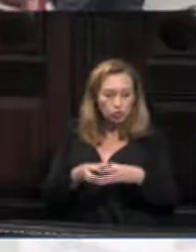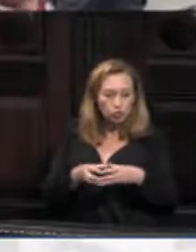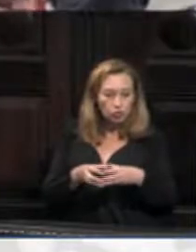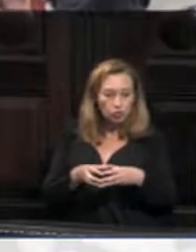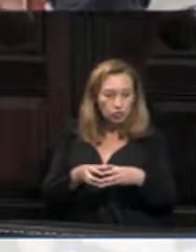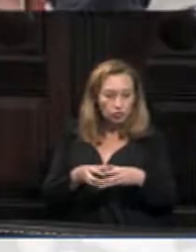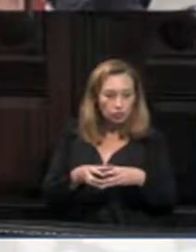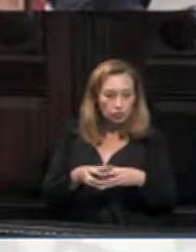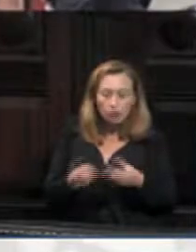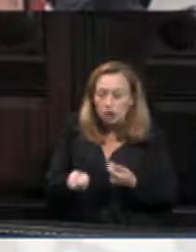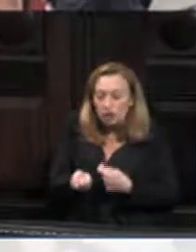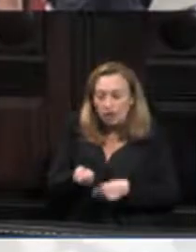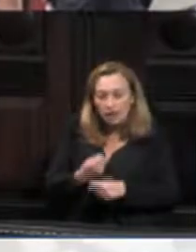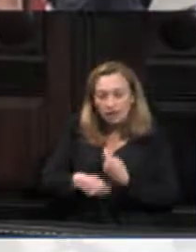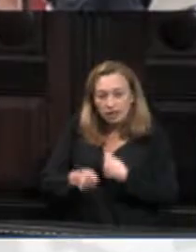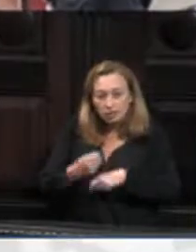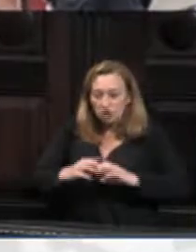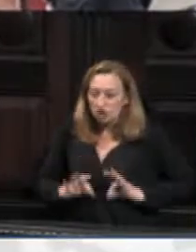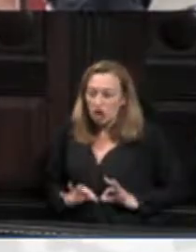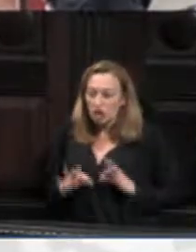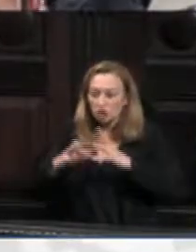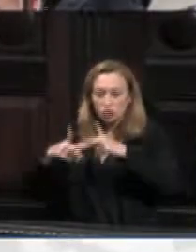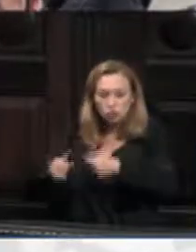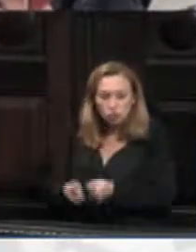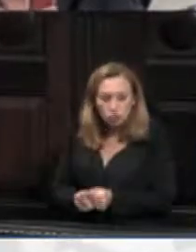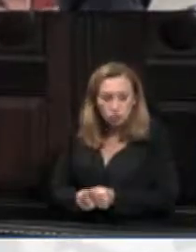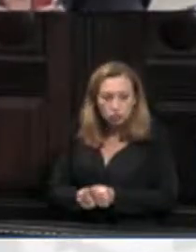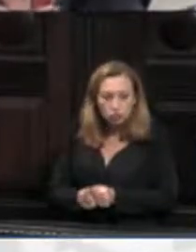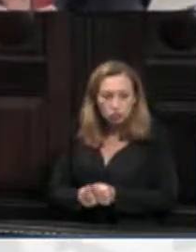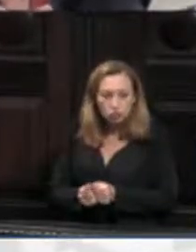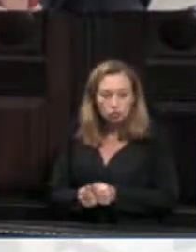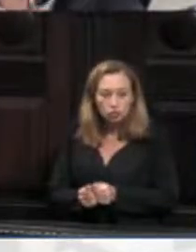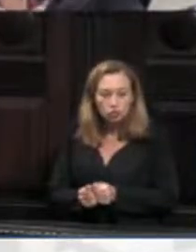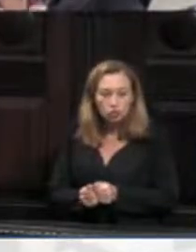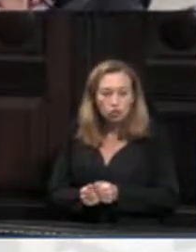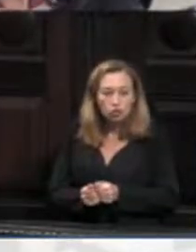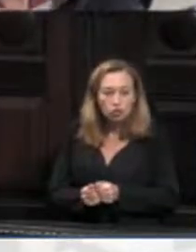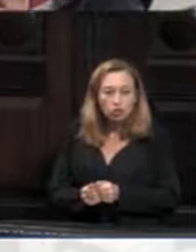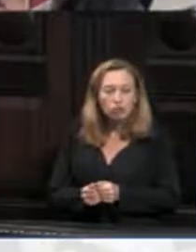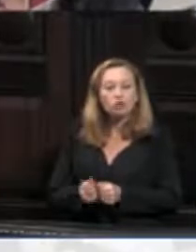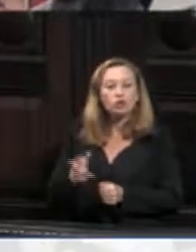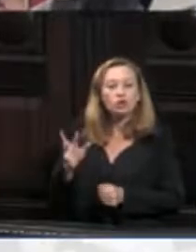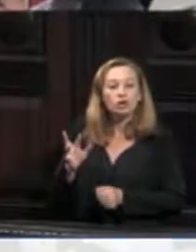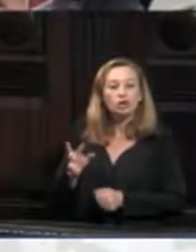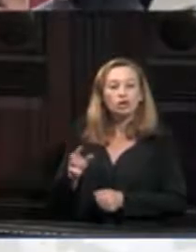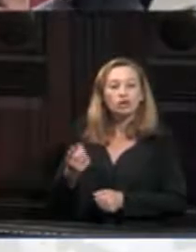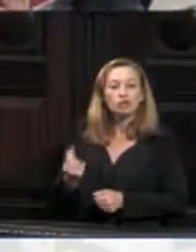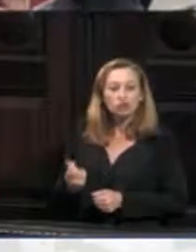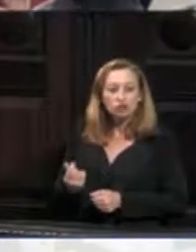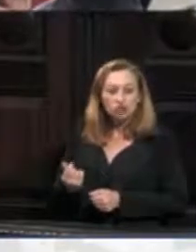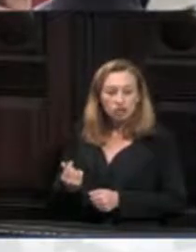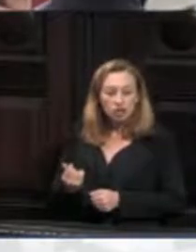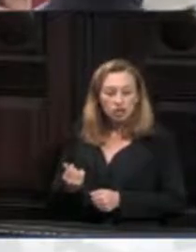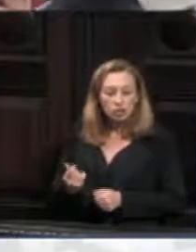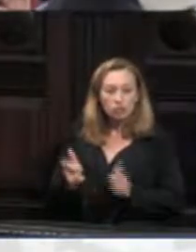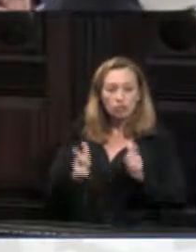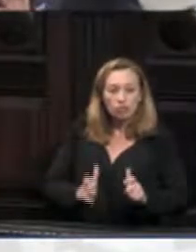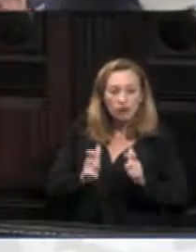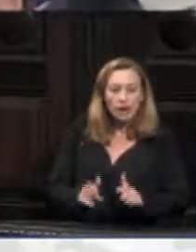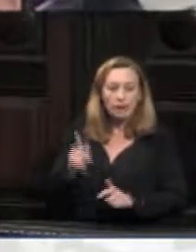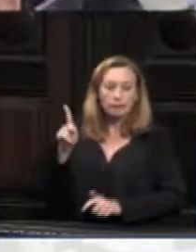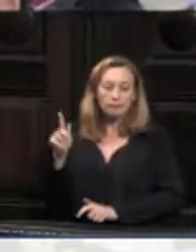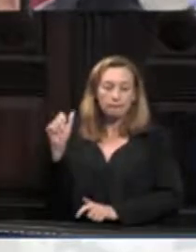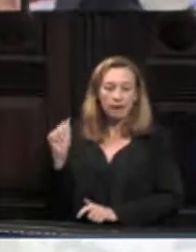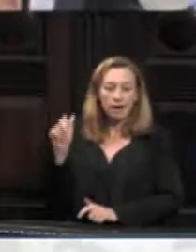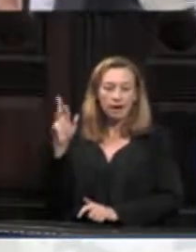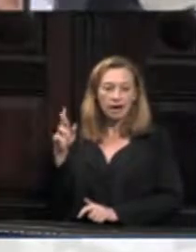controla todo o recurso da bacia do Rio Paraíba do Sul. O Médio Paraíba não consegue recurso para proteger seus